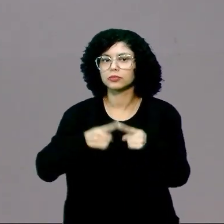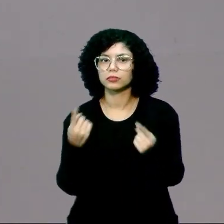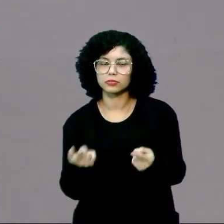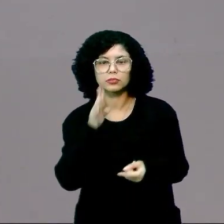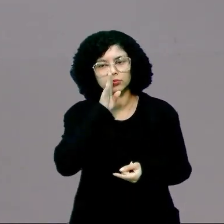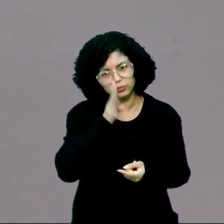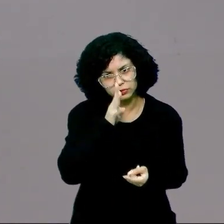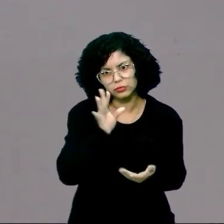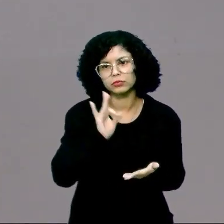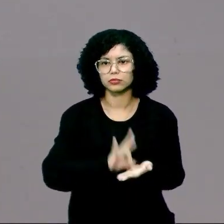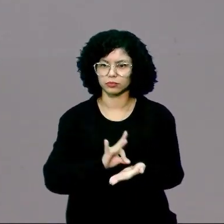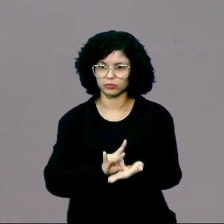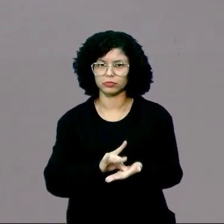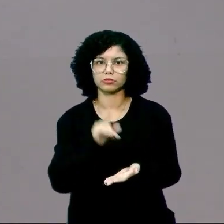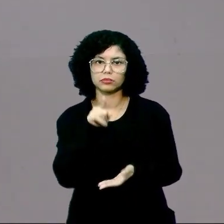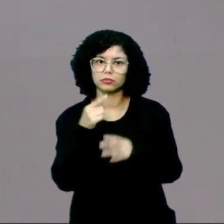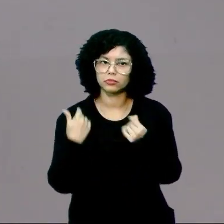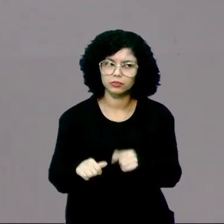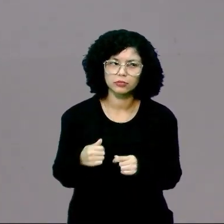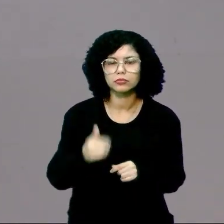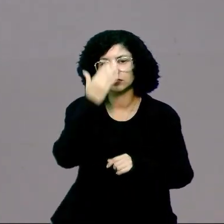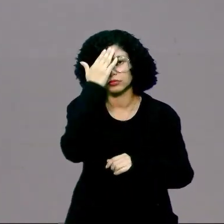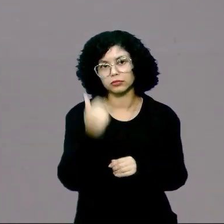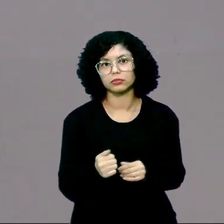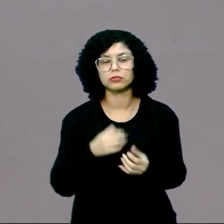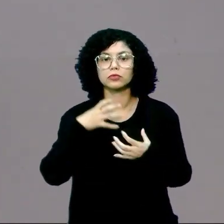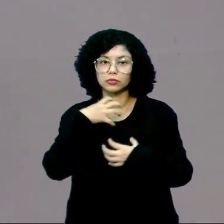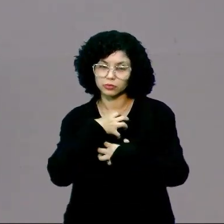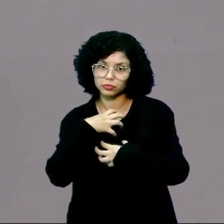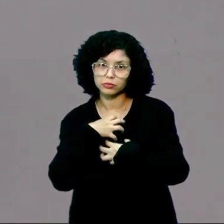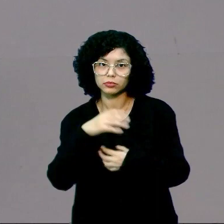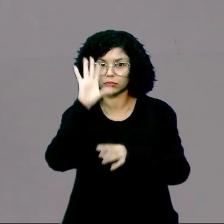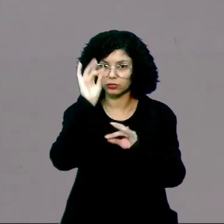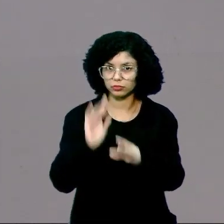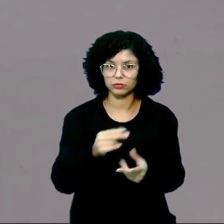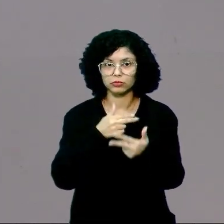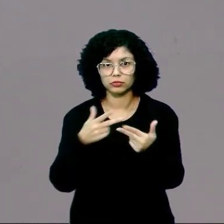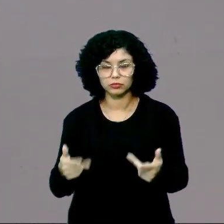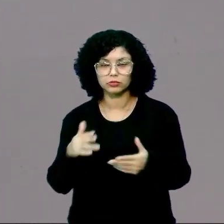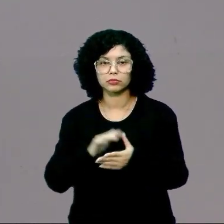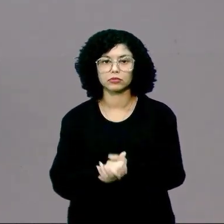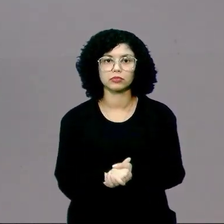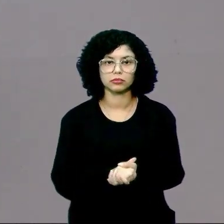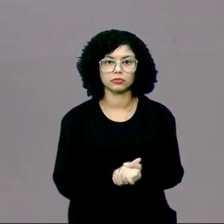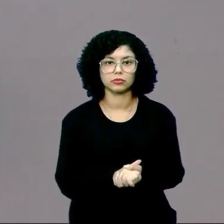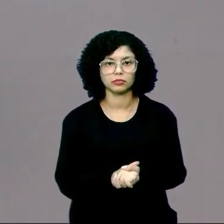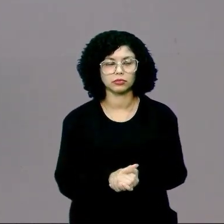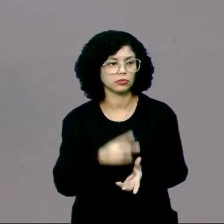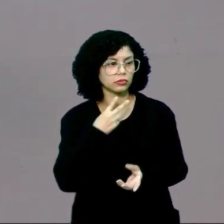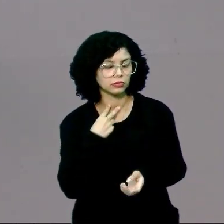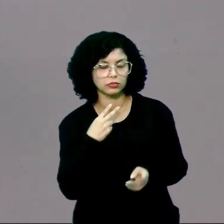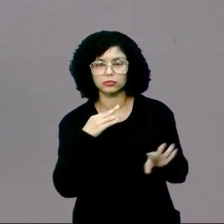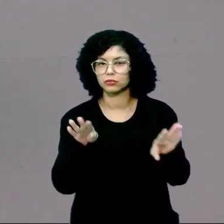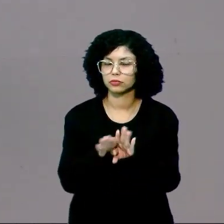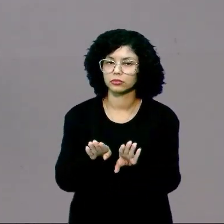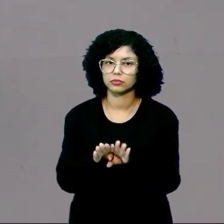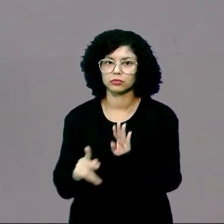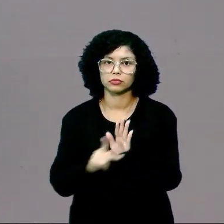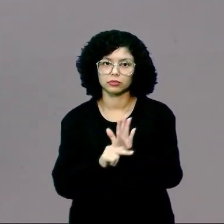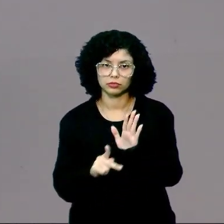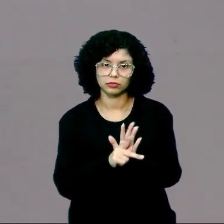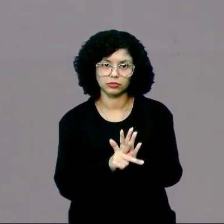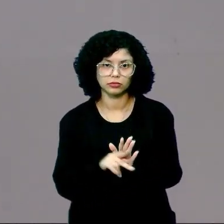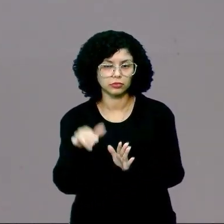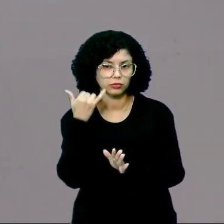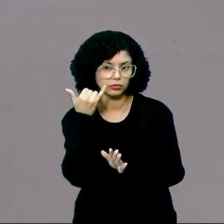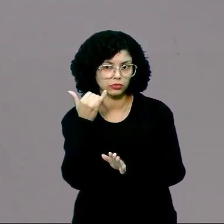é uma crítica realmente, né? Você tem que saber o momento de cada coisa, né? Você não pode viver em virtude do